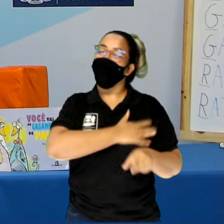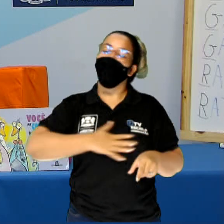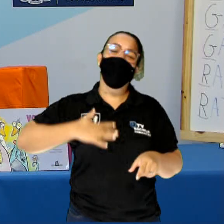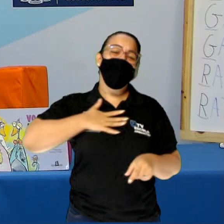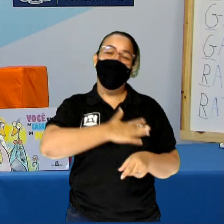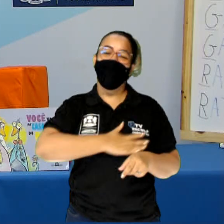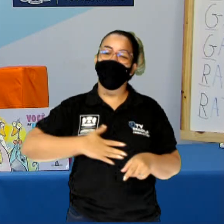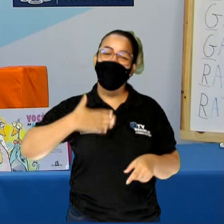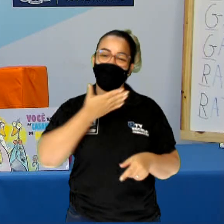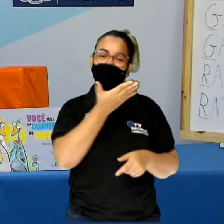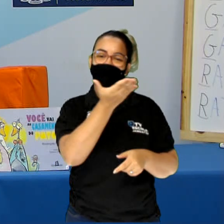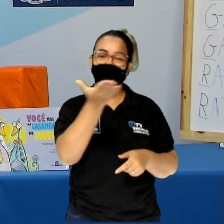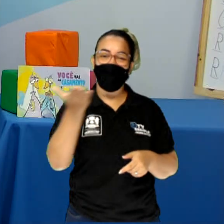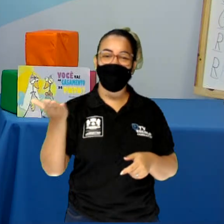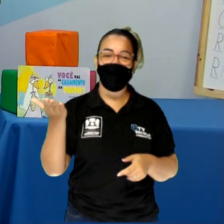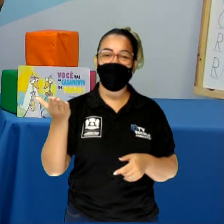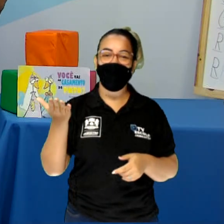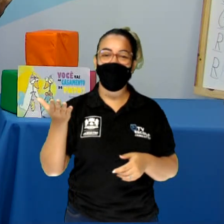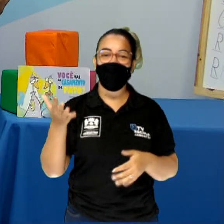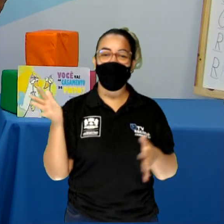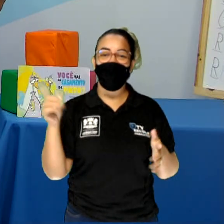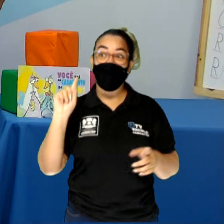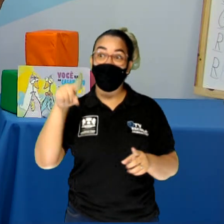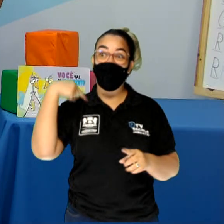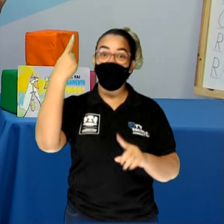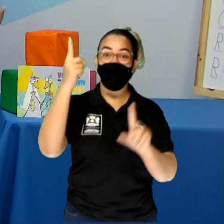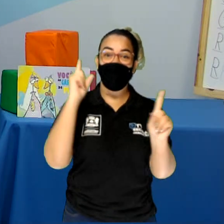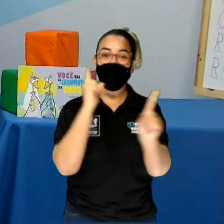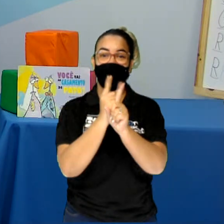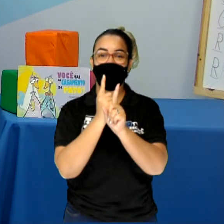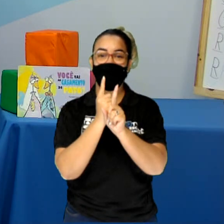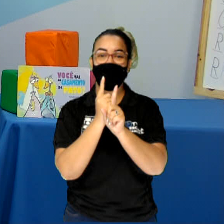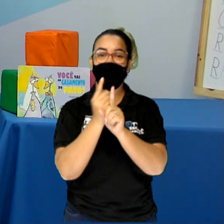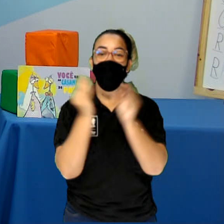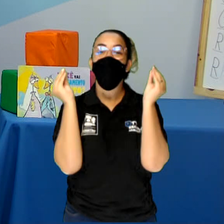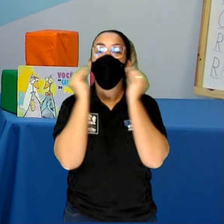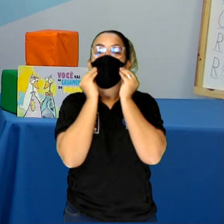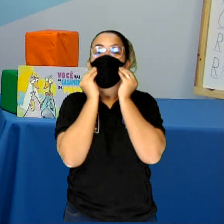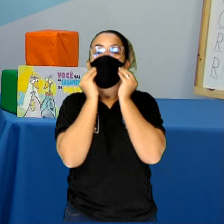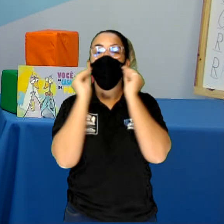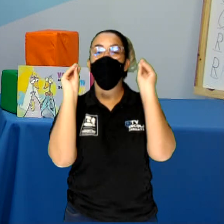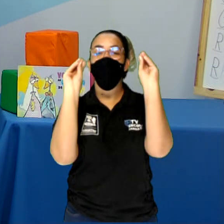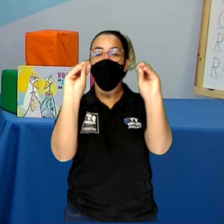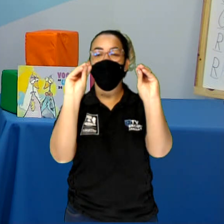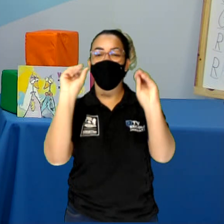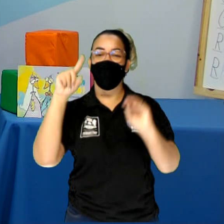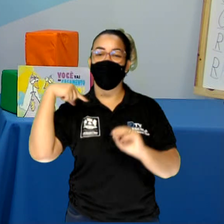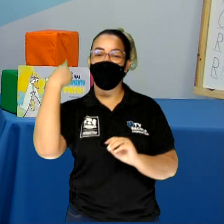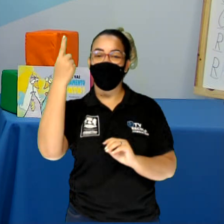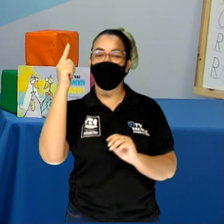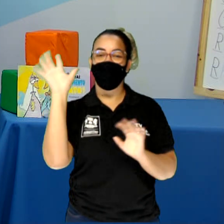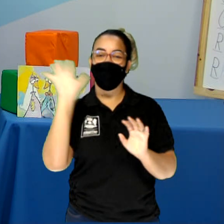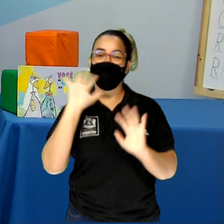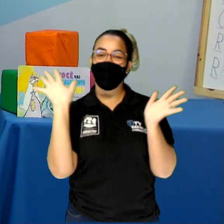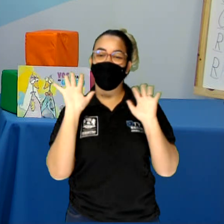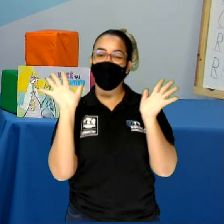prazer estar com vocês, crianças. Até o nosso próximo encontro. Um beijo e até mais!